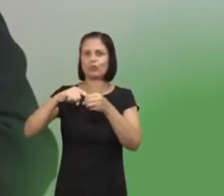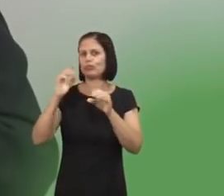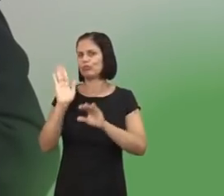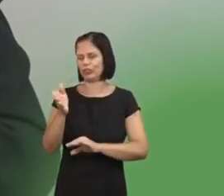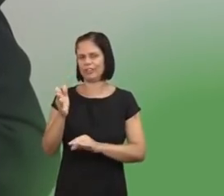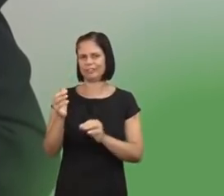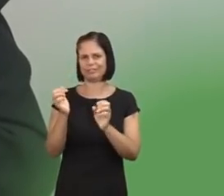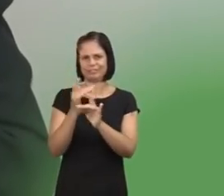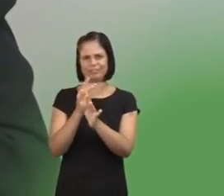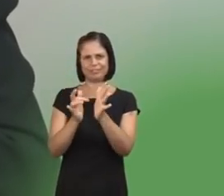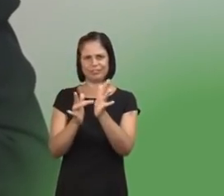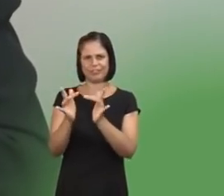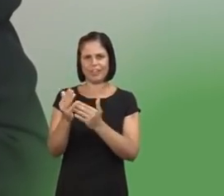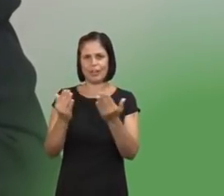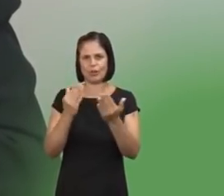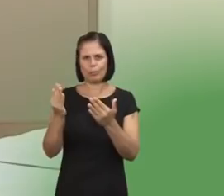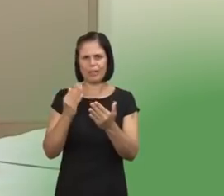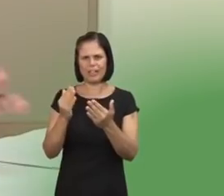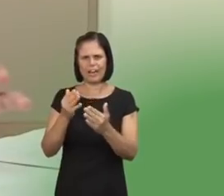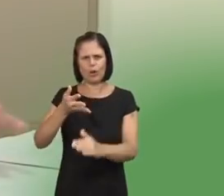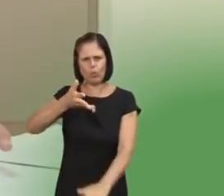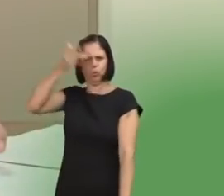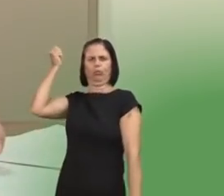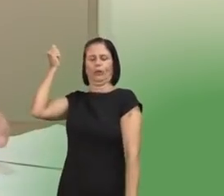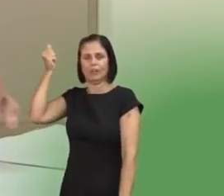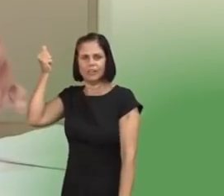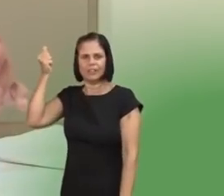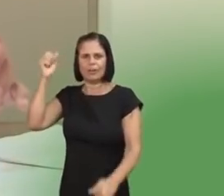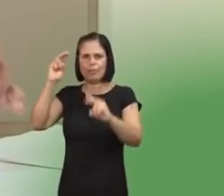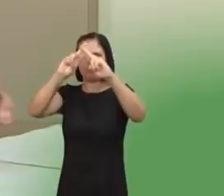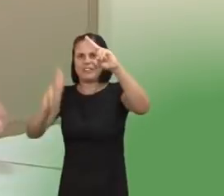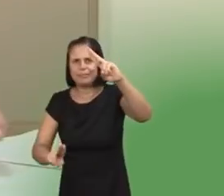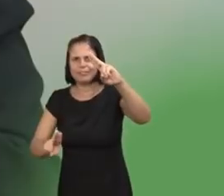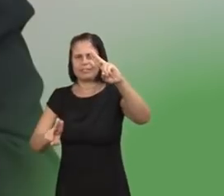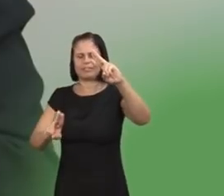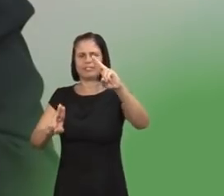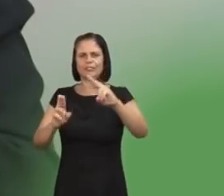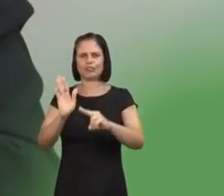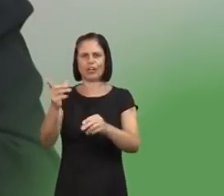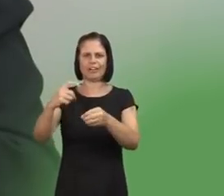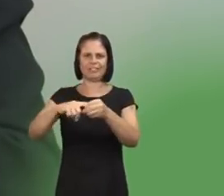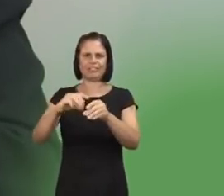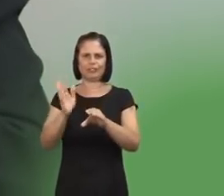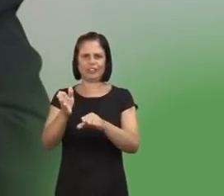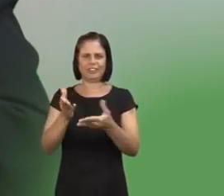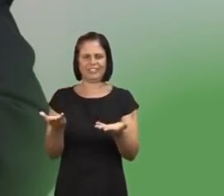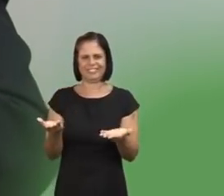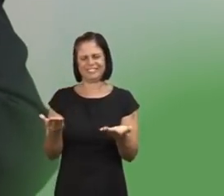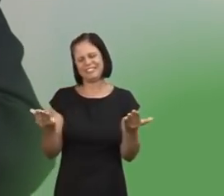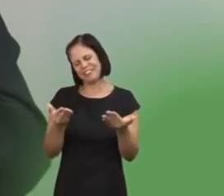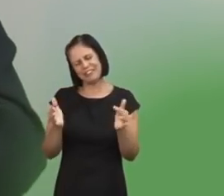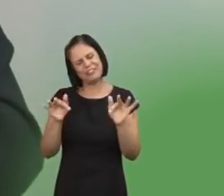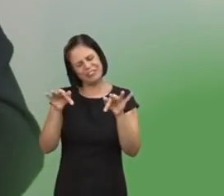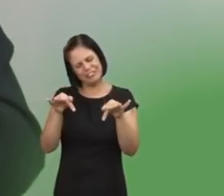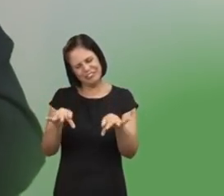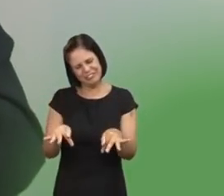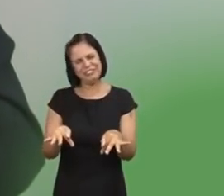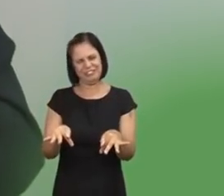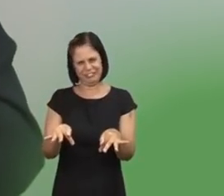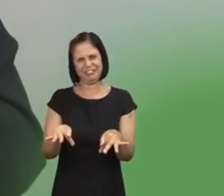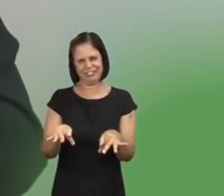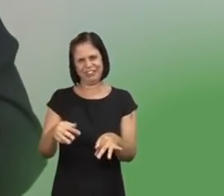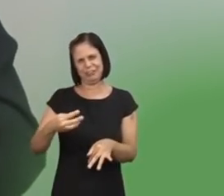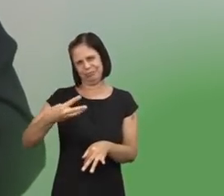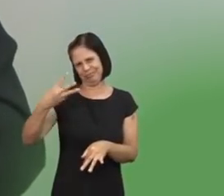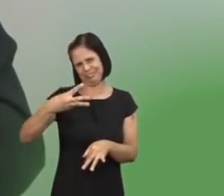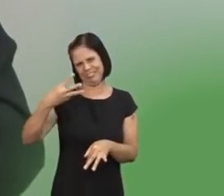Louvado seja o nome do Senhor. Na velocidade da luz, né? Como o relâmpago, né? Glória a Jesus. Nós estamos assim chegando ao